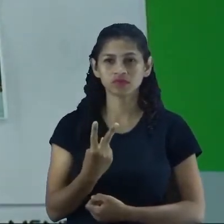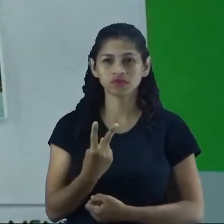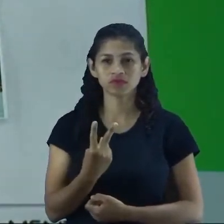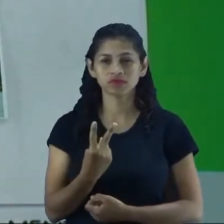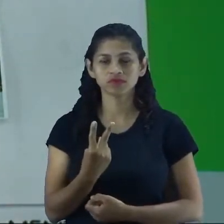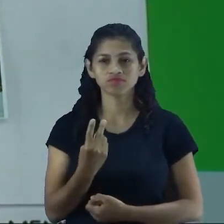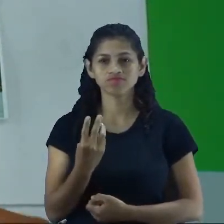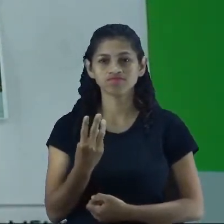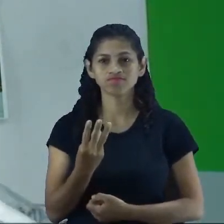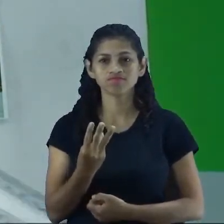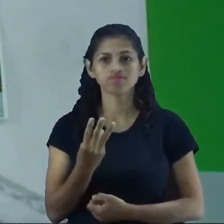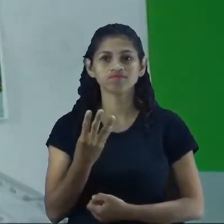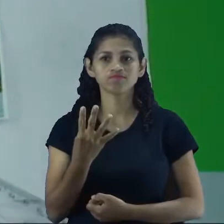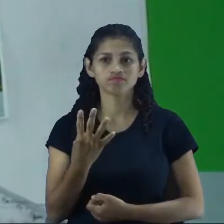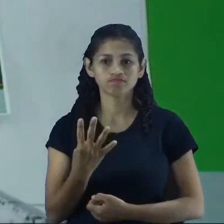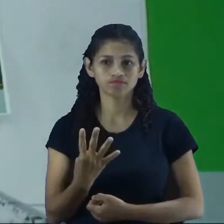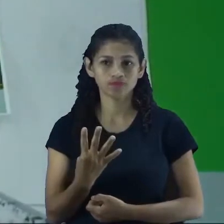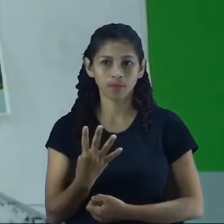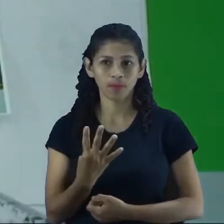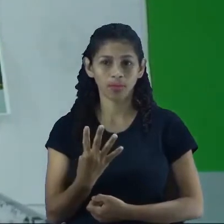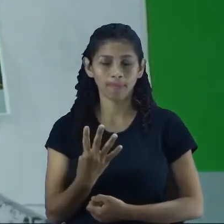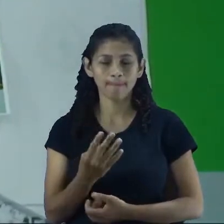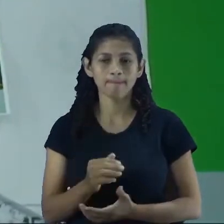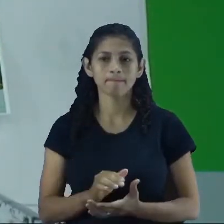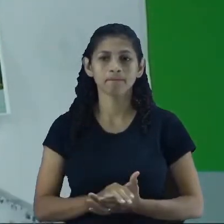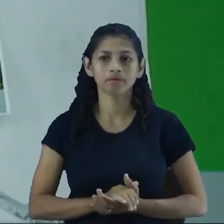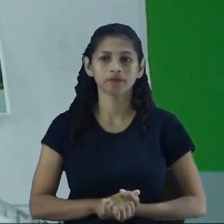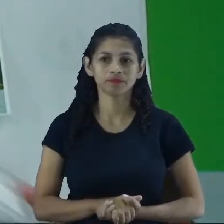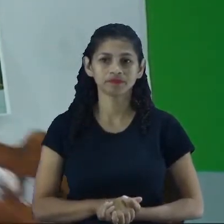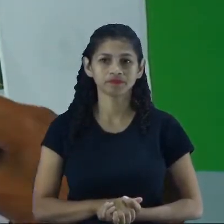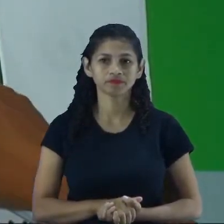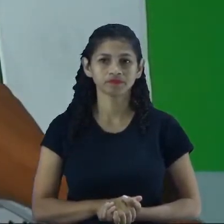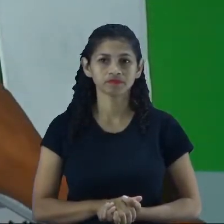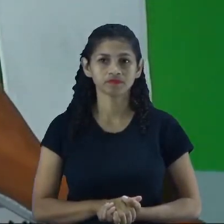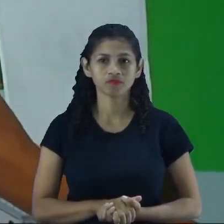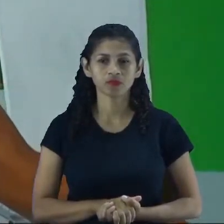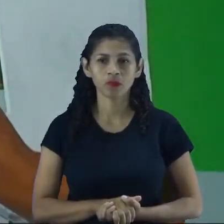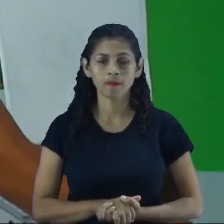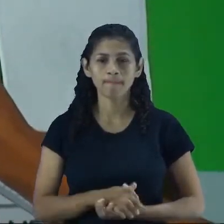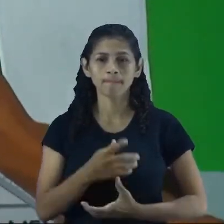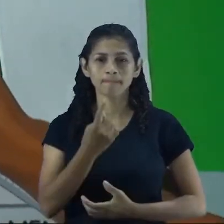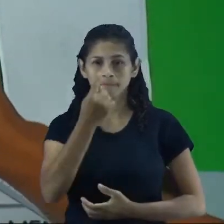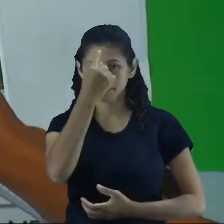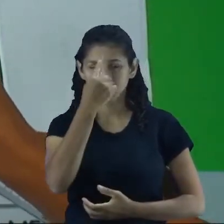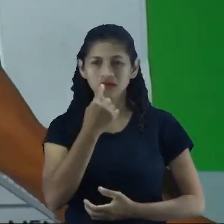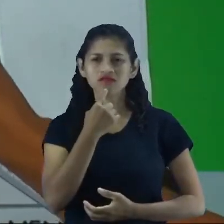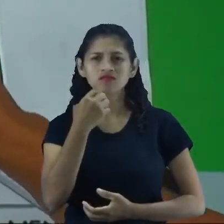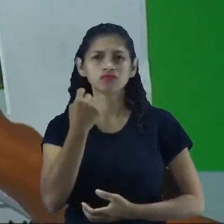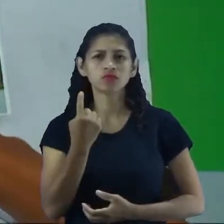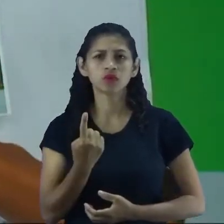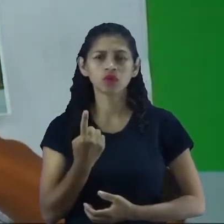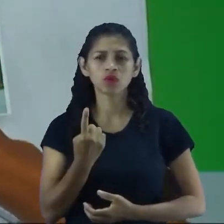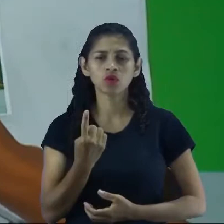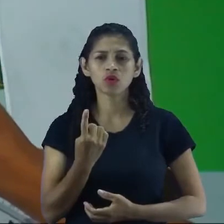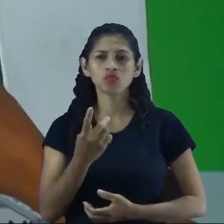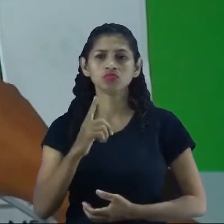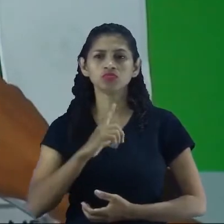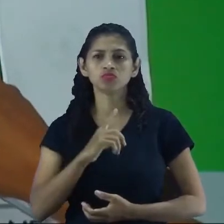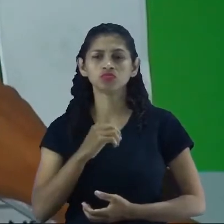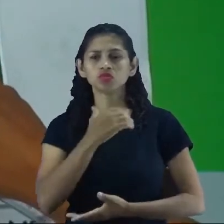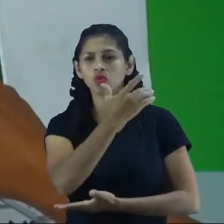imagem 3 e a imagem 4. Olha só, na imagem 1 nós temos aqui, ó,